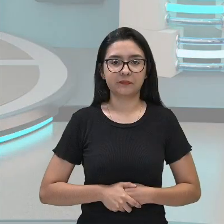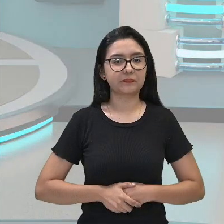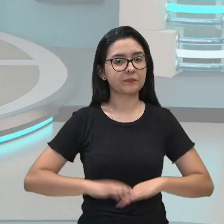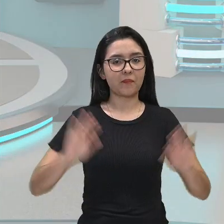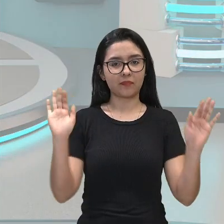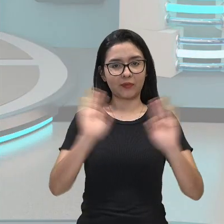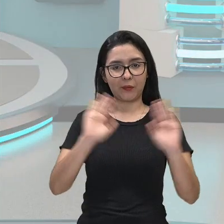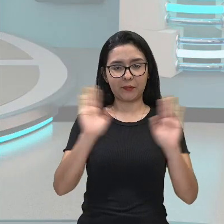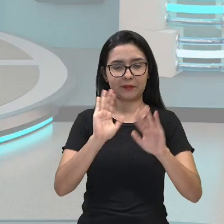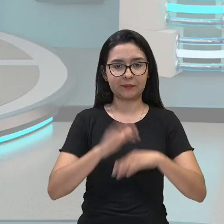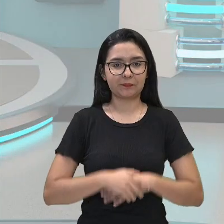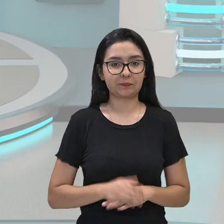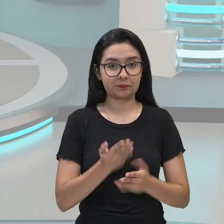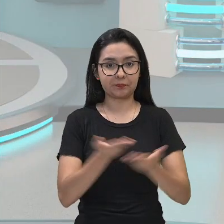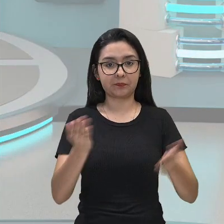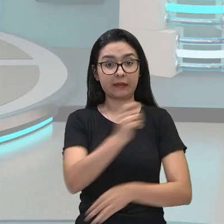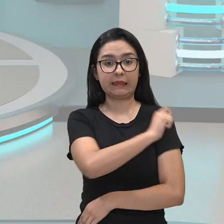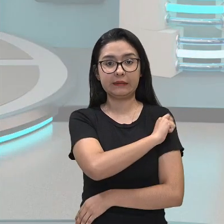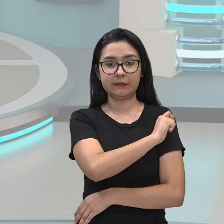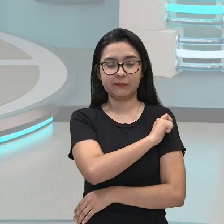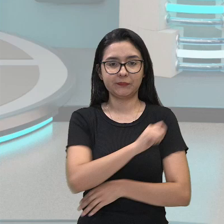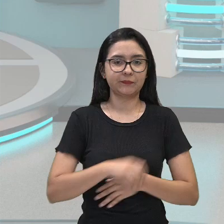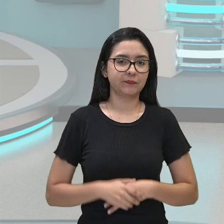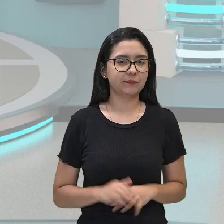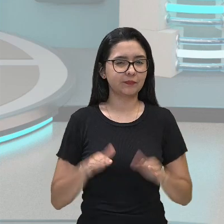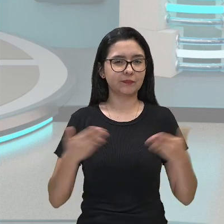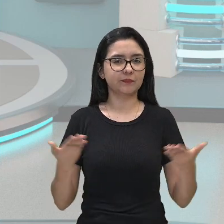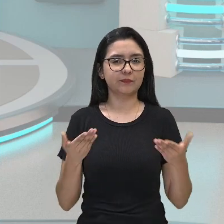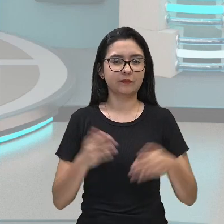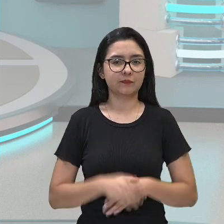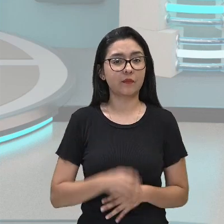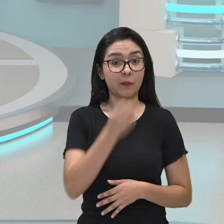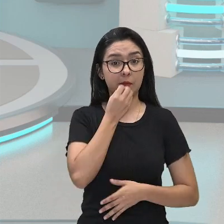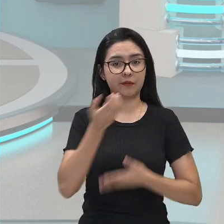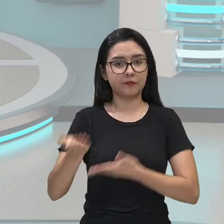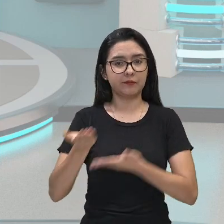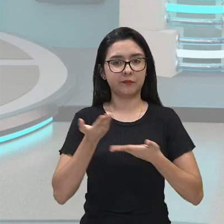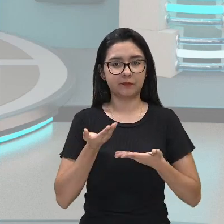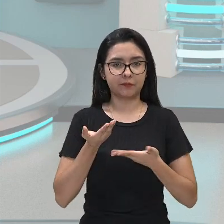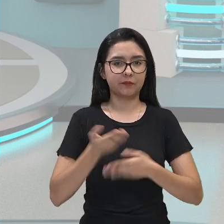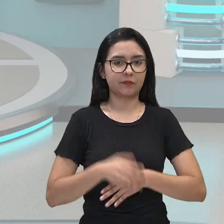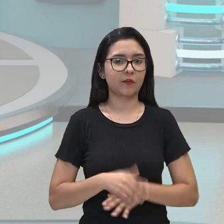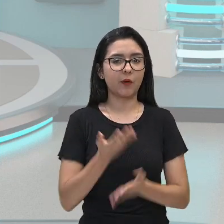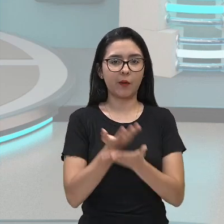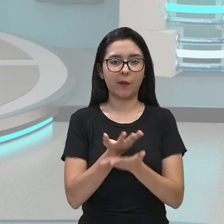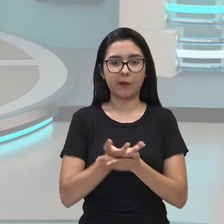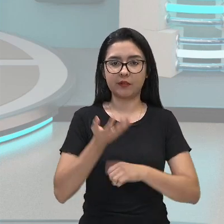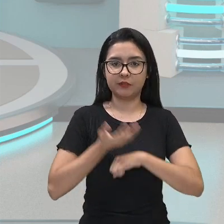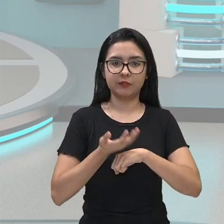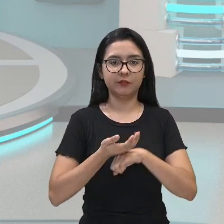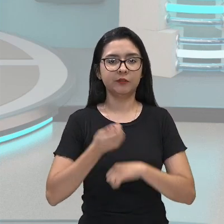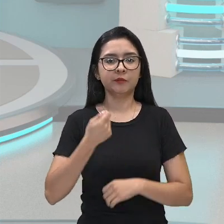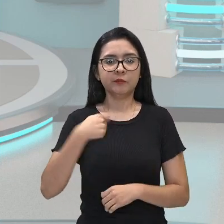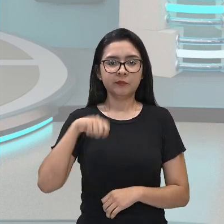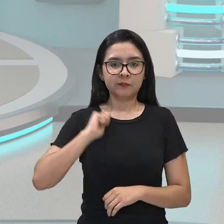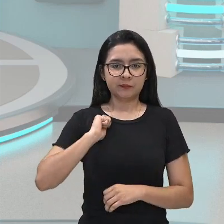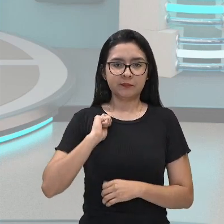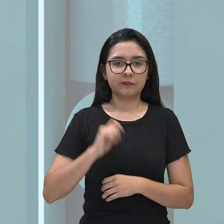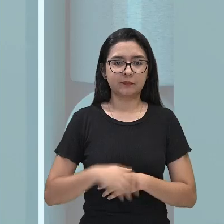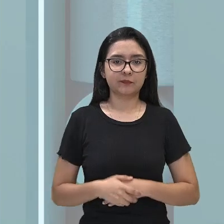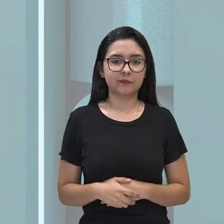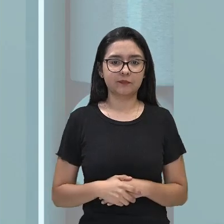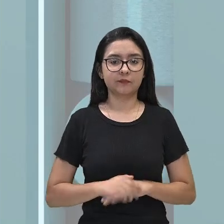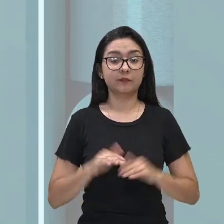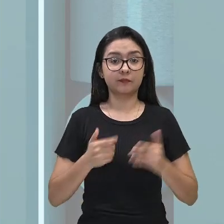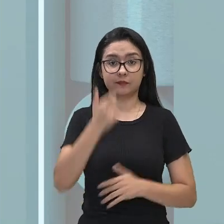Hola, hola, queridos alumnos. Sean todos muy bienvenidos a más una clase de lengua española.